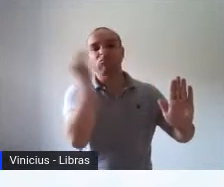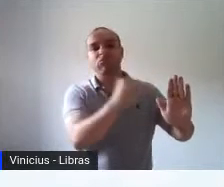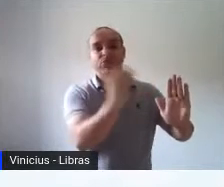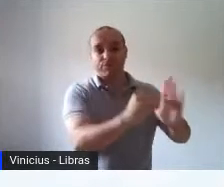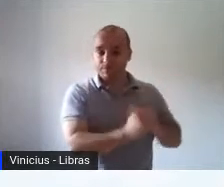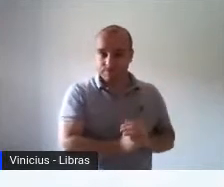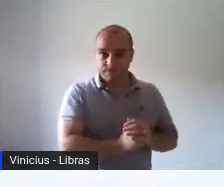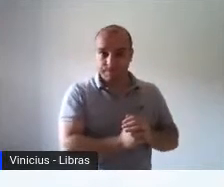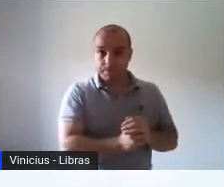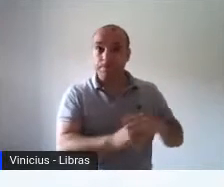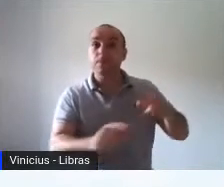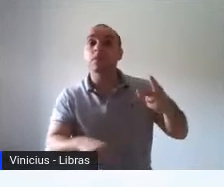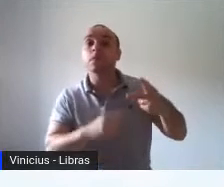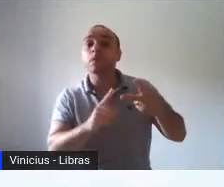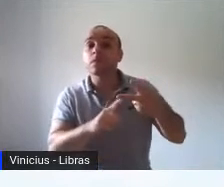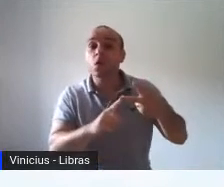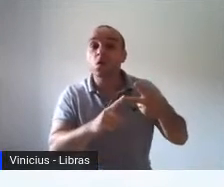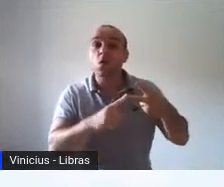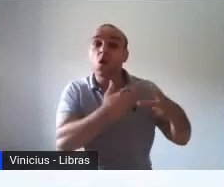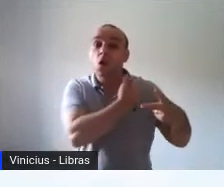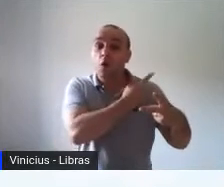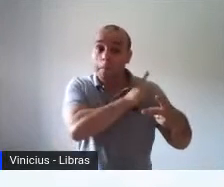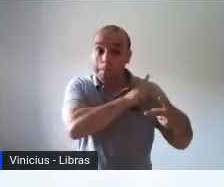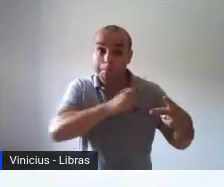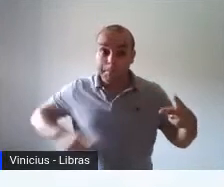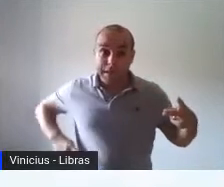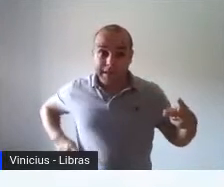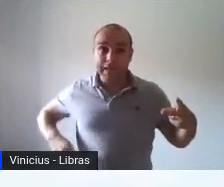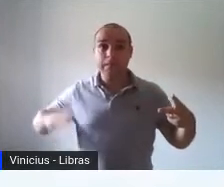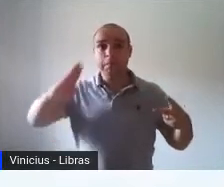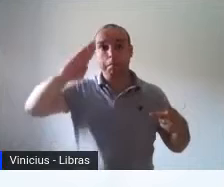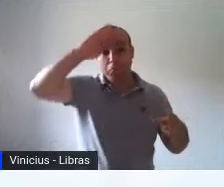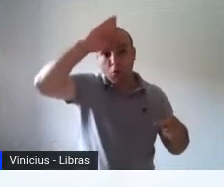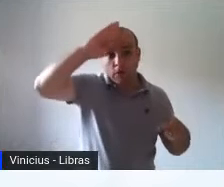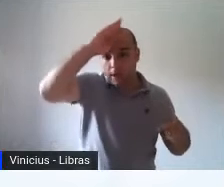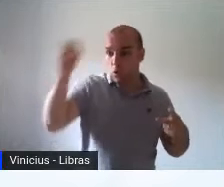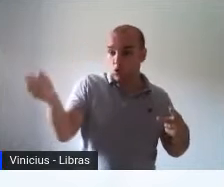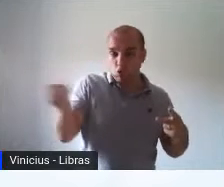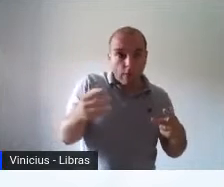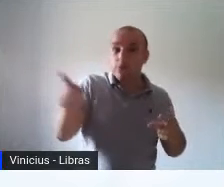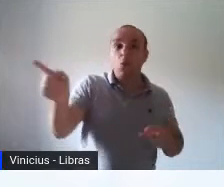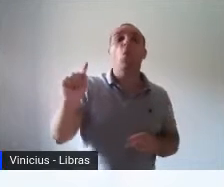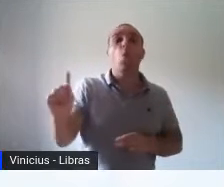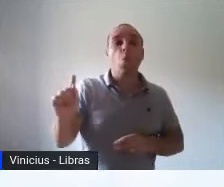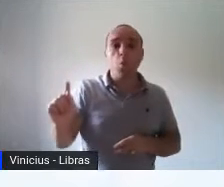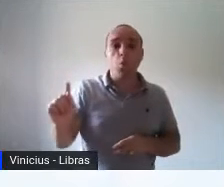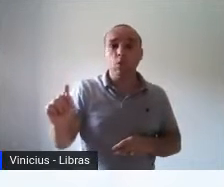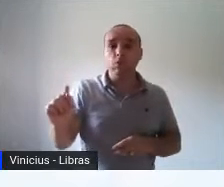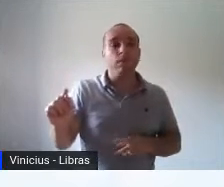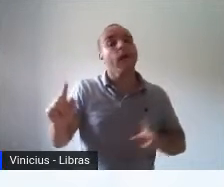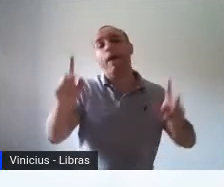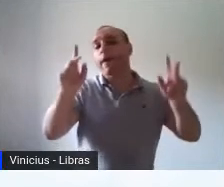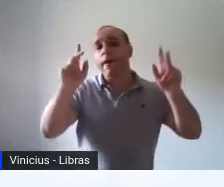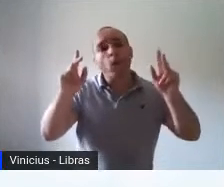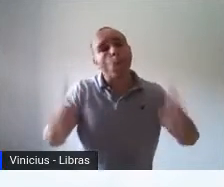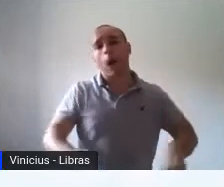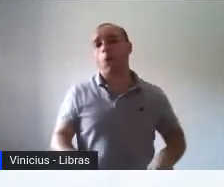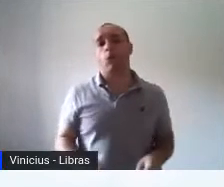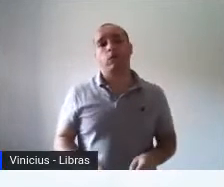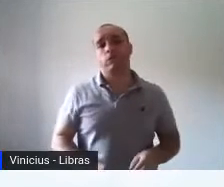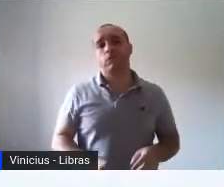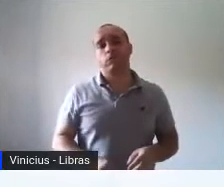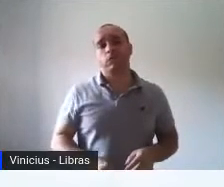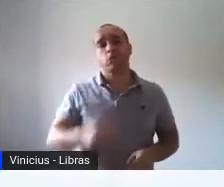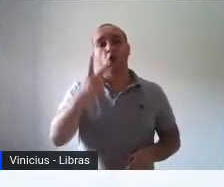acabado a política, mas na Constituição garante o reajuste do salário mínimo. E ocorreu a mesma coisa de 2019 para 2020.